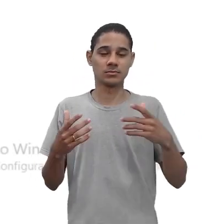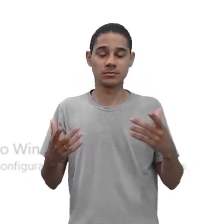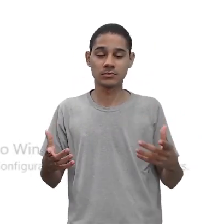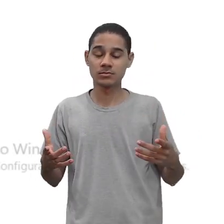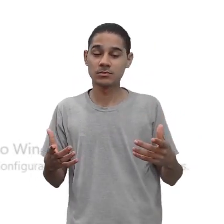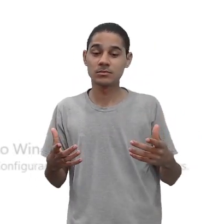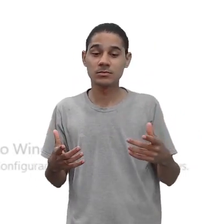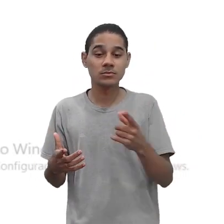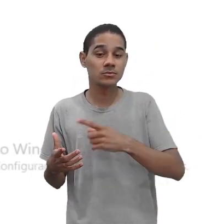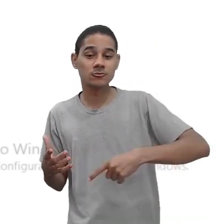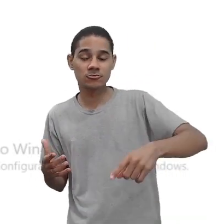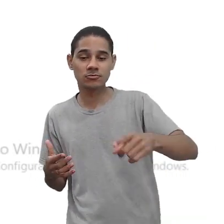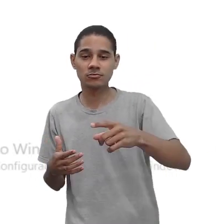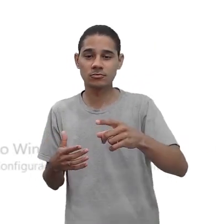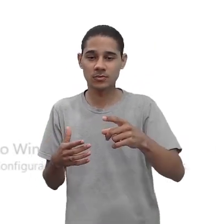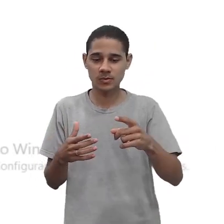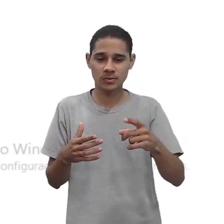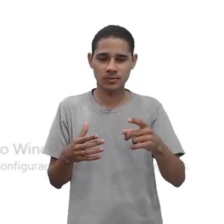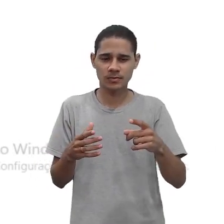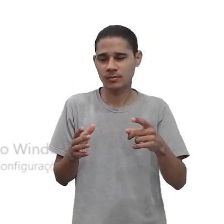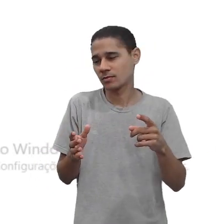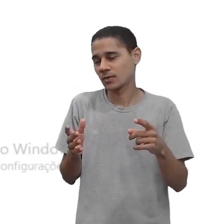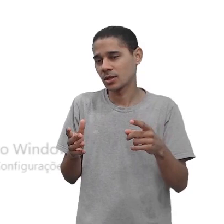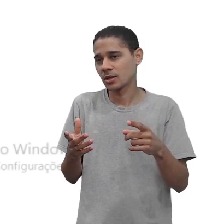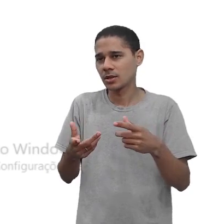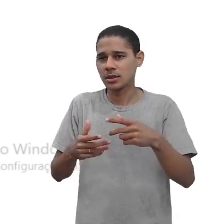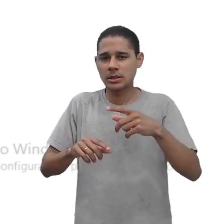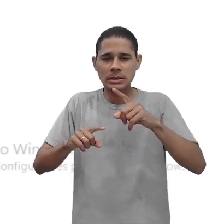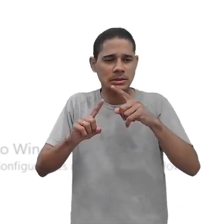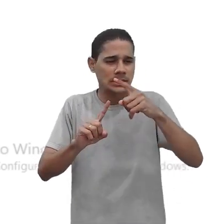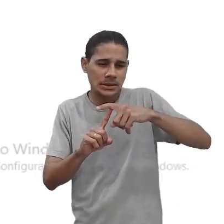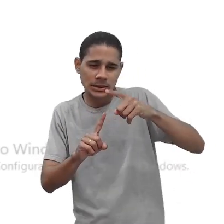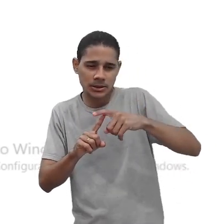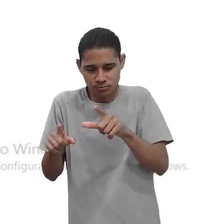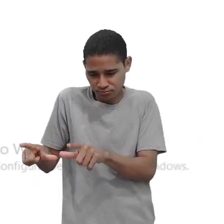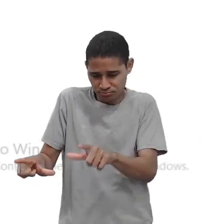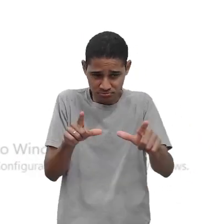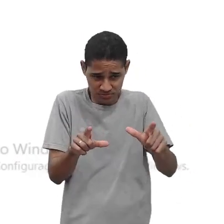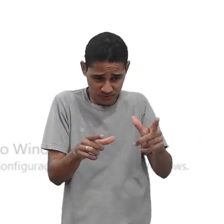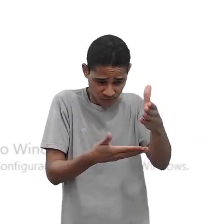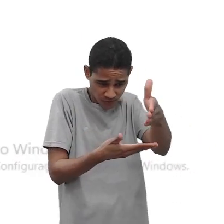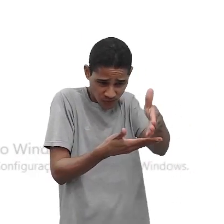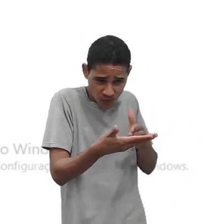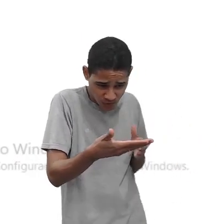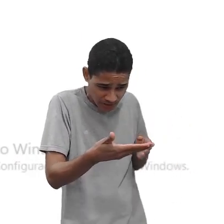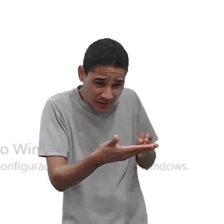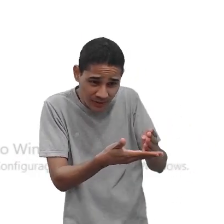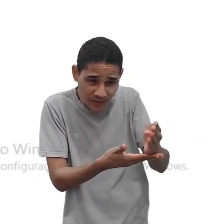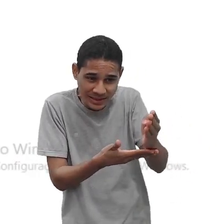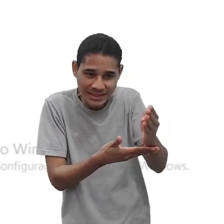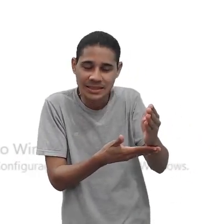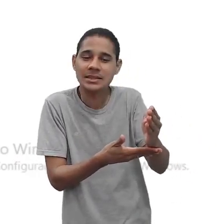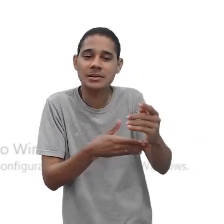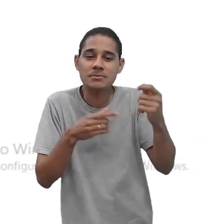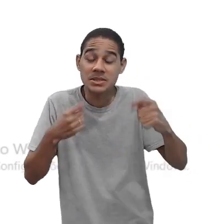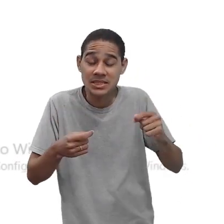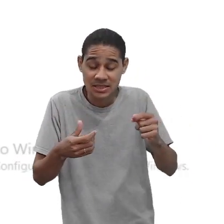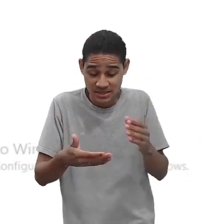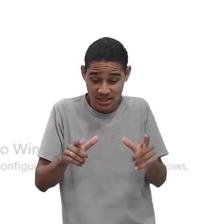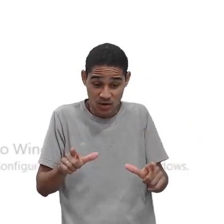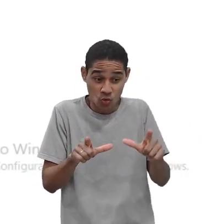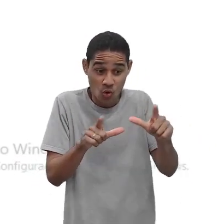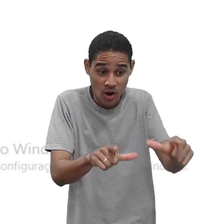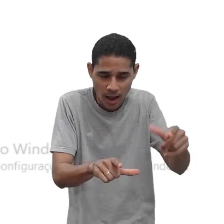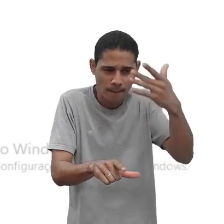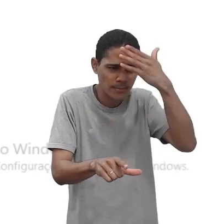Quando a gente for cortar algum tipo de revestimento desse, que ele fique em local que não seja muito visível quando a